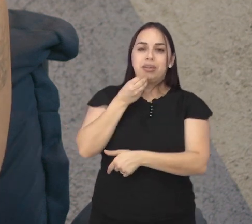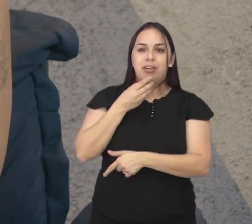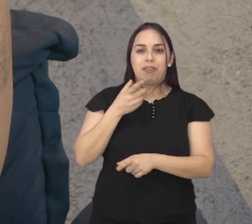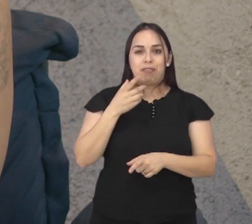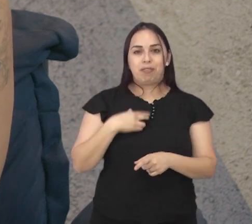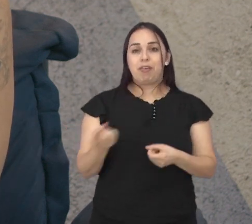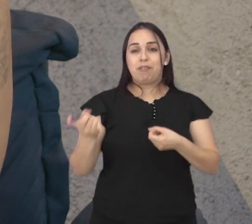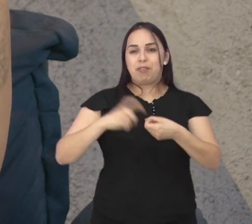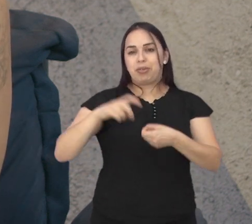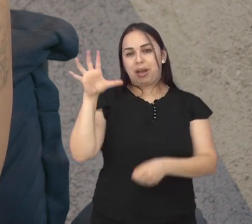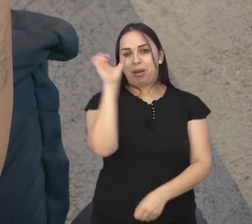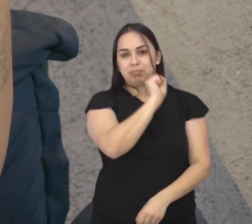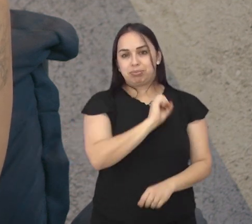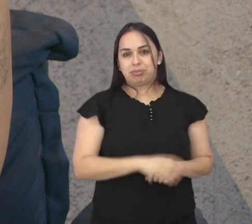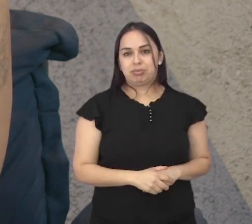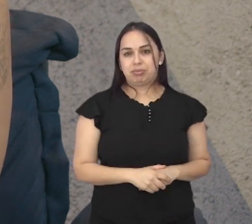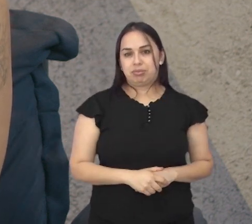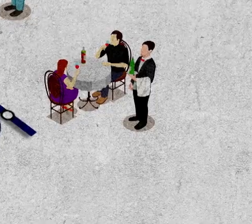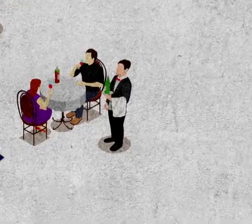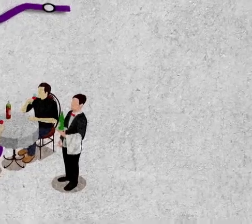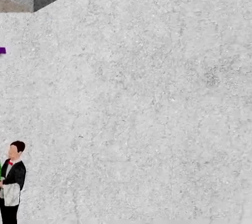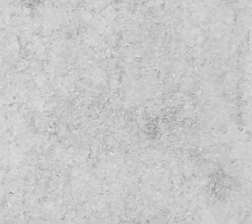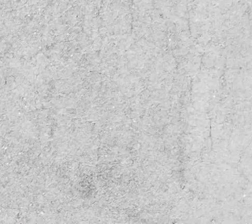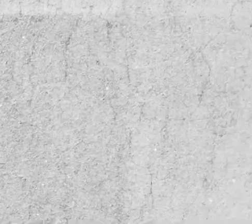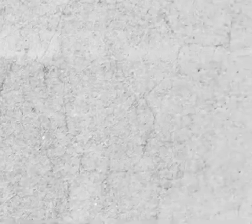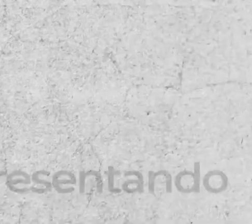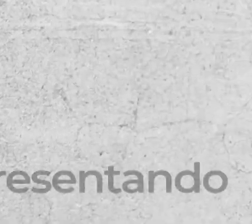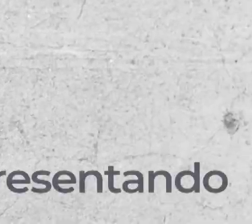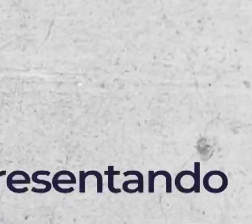mercado atual. A gente volta já já.